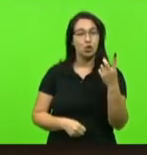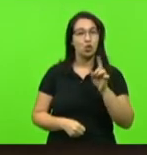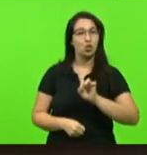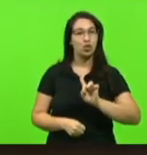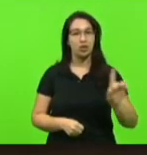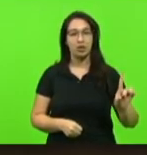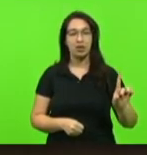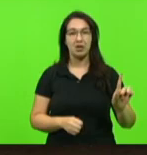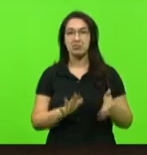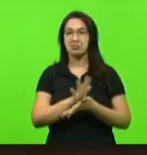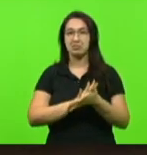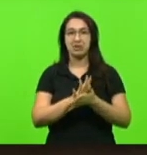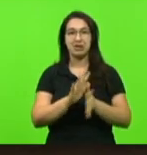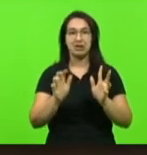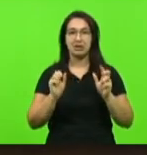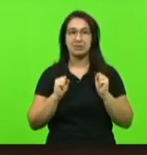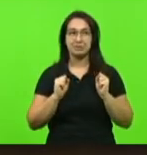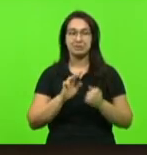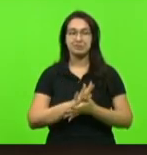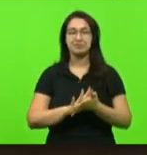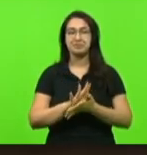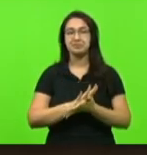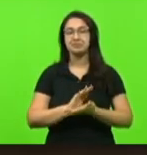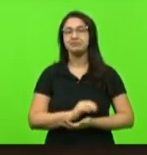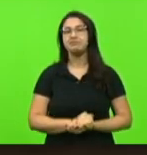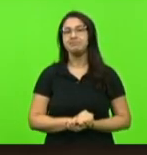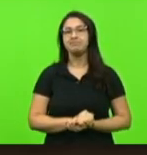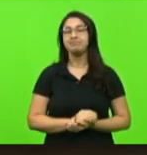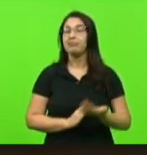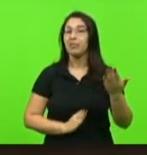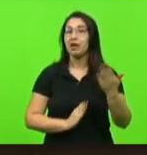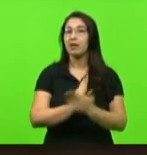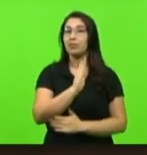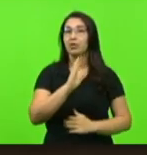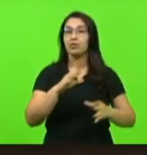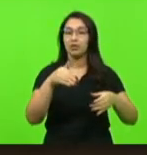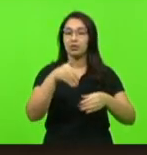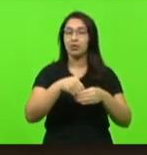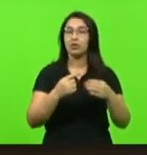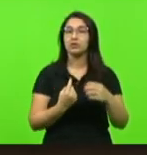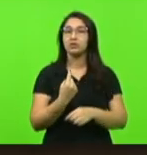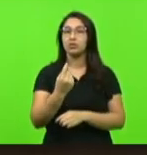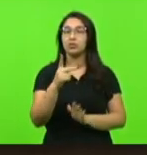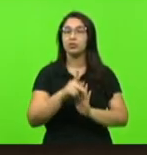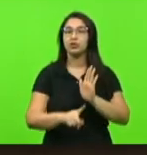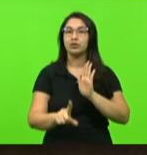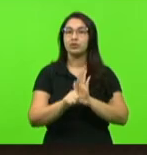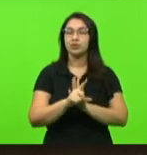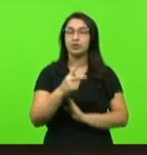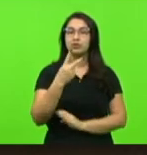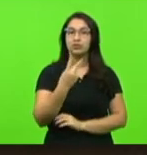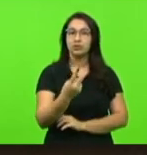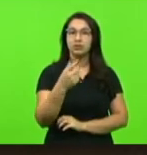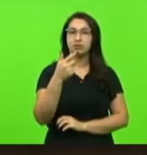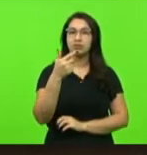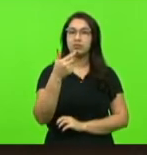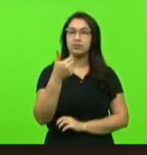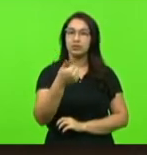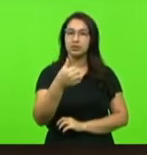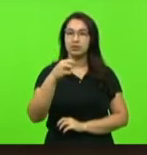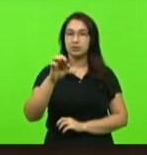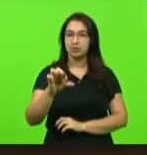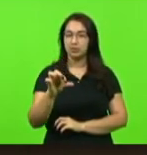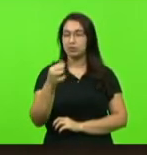e nenhuma abstenção. Ainda foi aprovado, em turno único, o projeto de lei número 216, barra